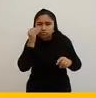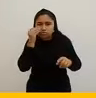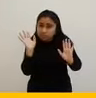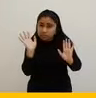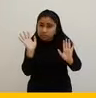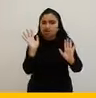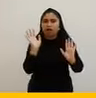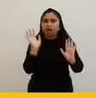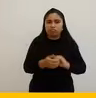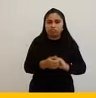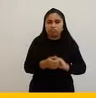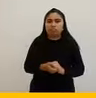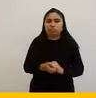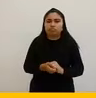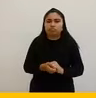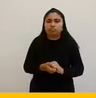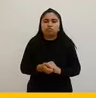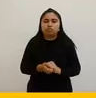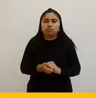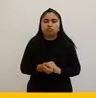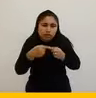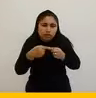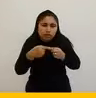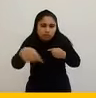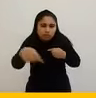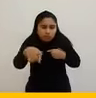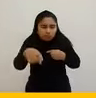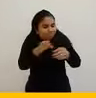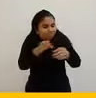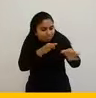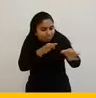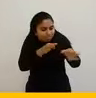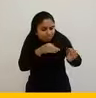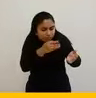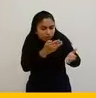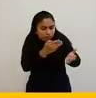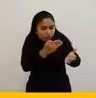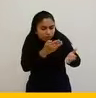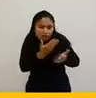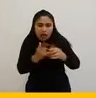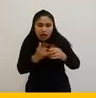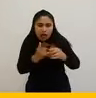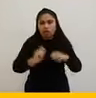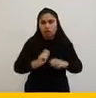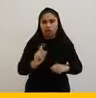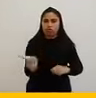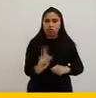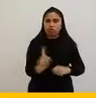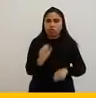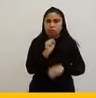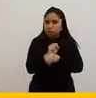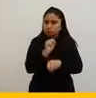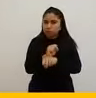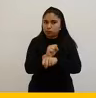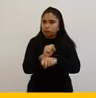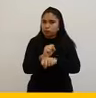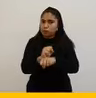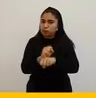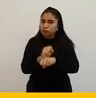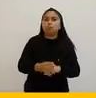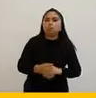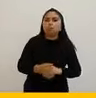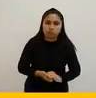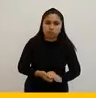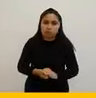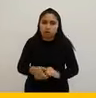dessas igrejas. Então, nesta semana será iniciados estudos visando as